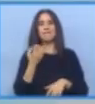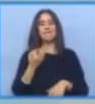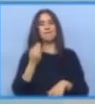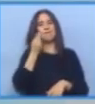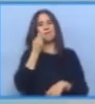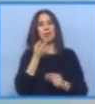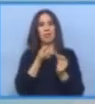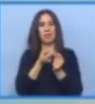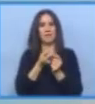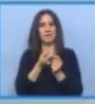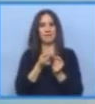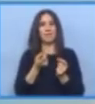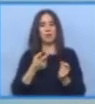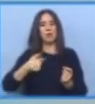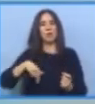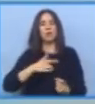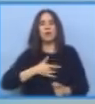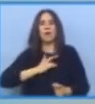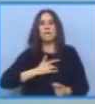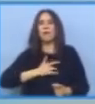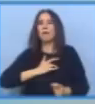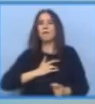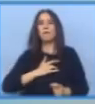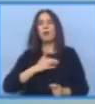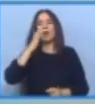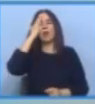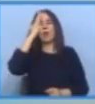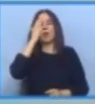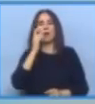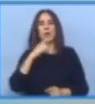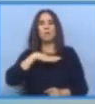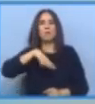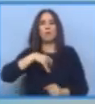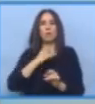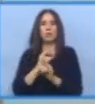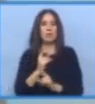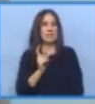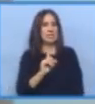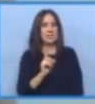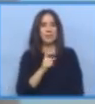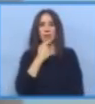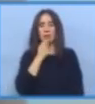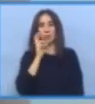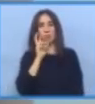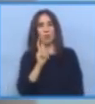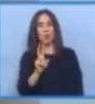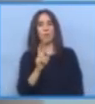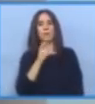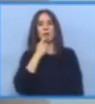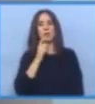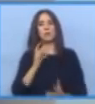de proximidade. Isto é, o nosso amor não pode ser um amor platónico, está no outro mundo. Não. Eu preciso de ver, eu